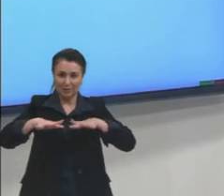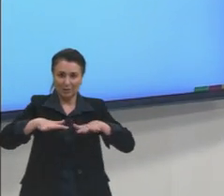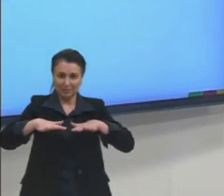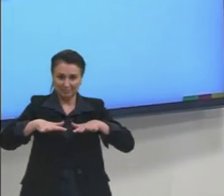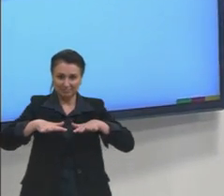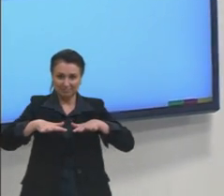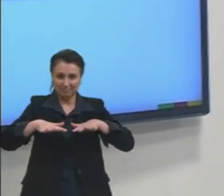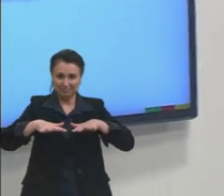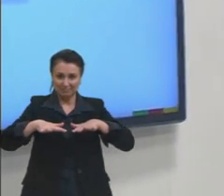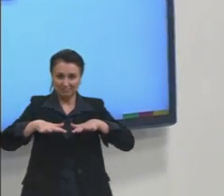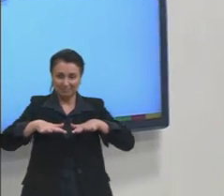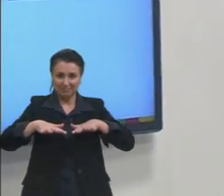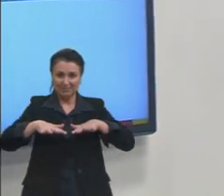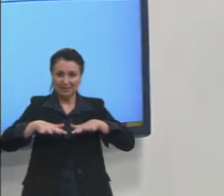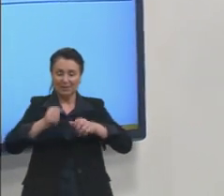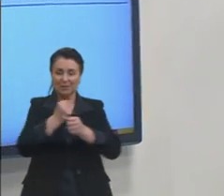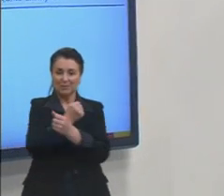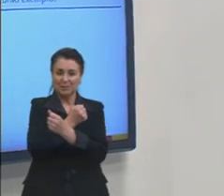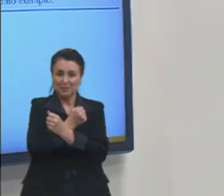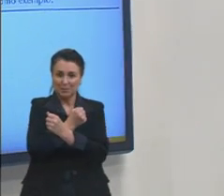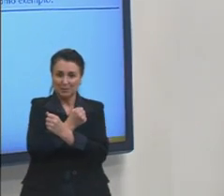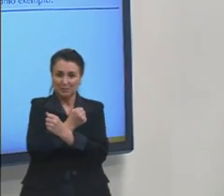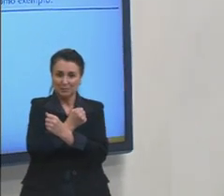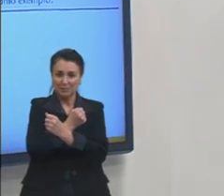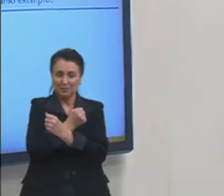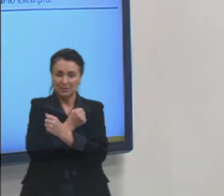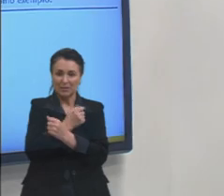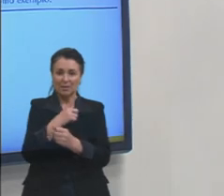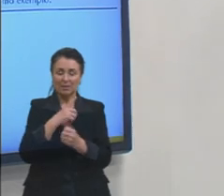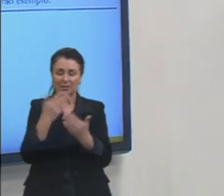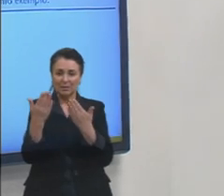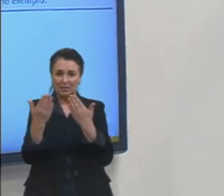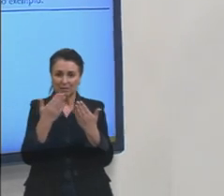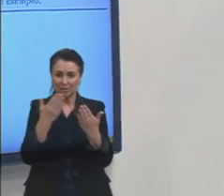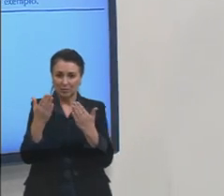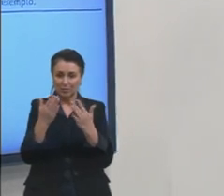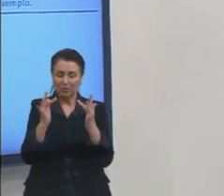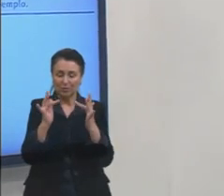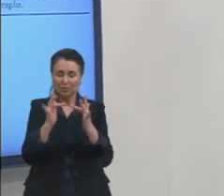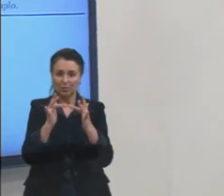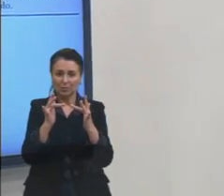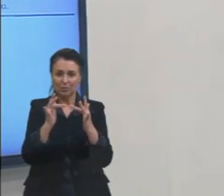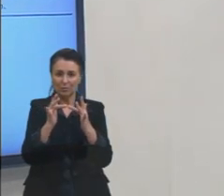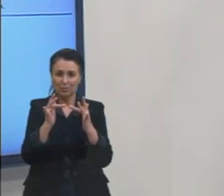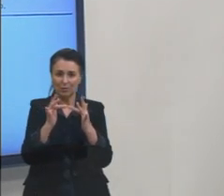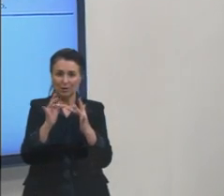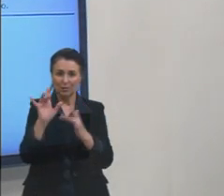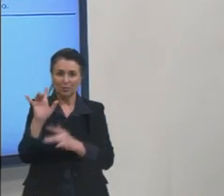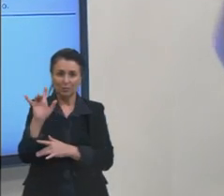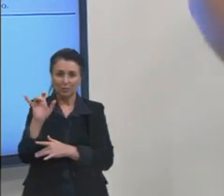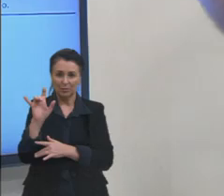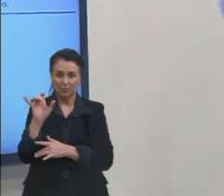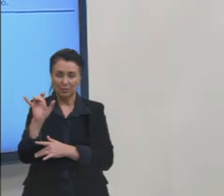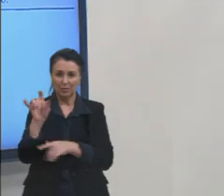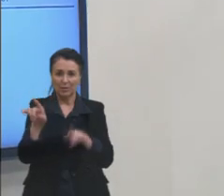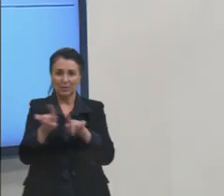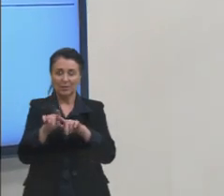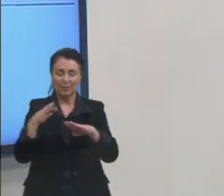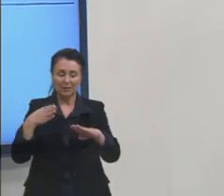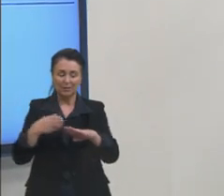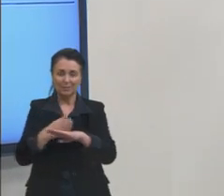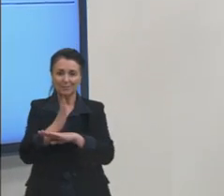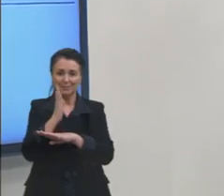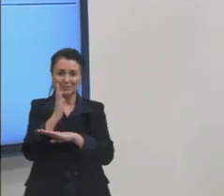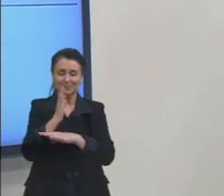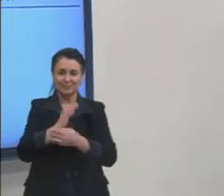certo gurizada forte abraço se tiver dúvida não é acessa lá no Instagram e parte eu